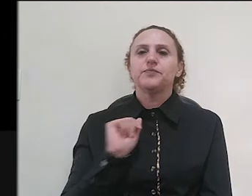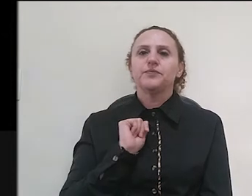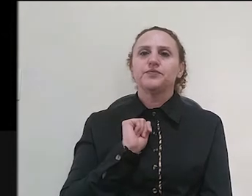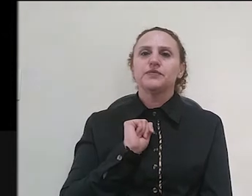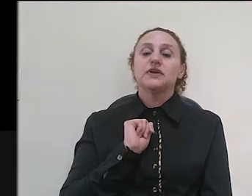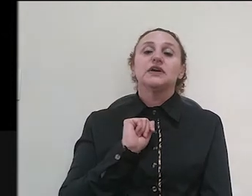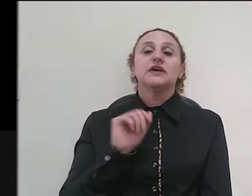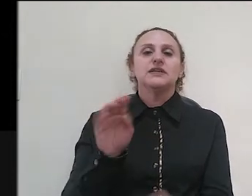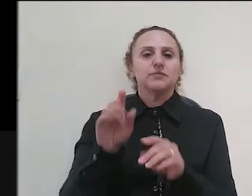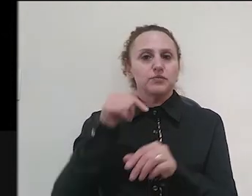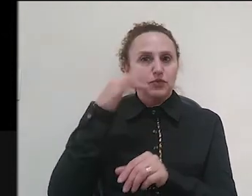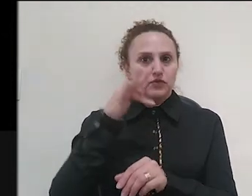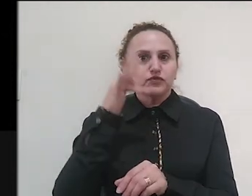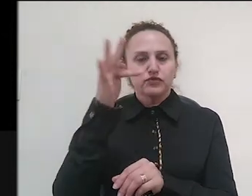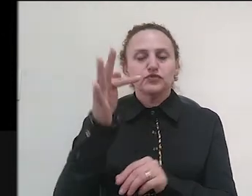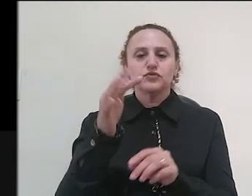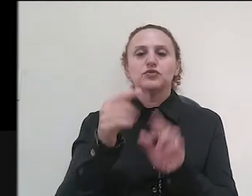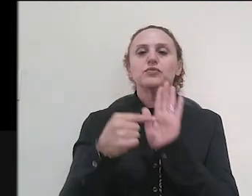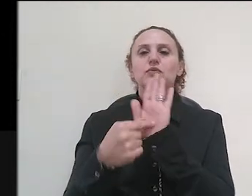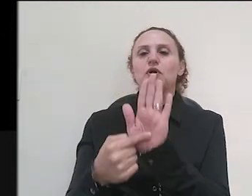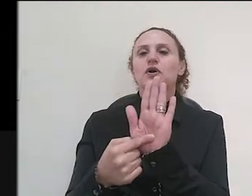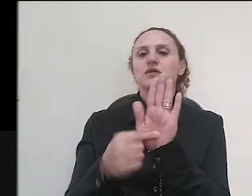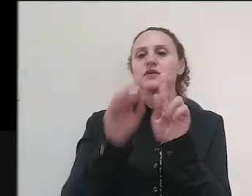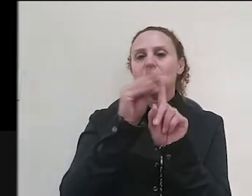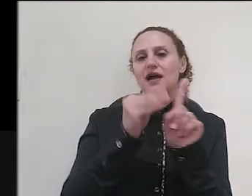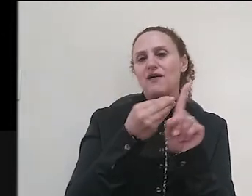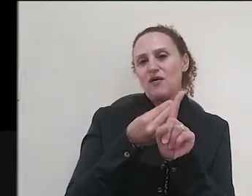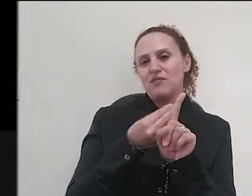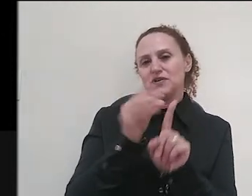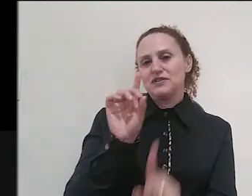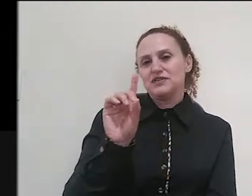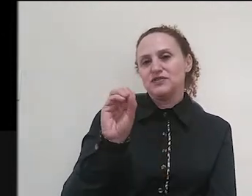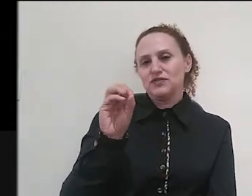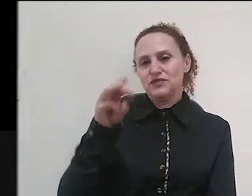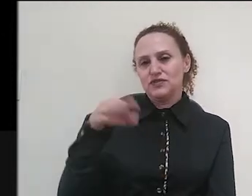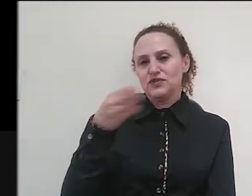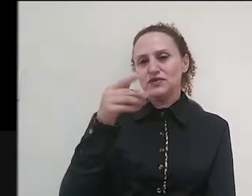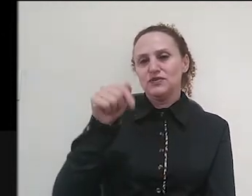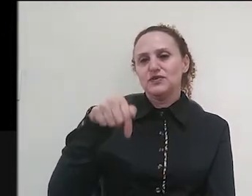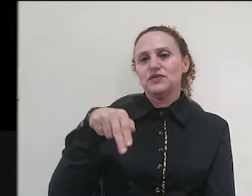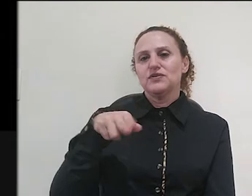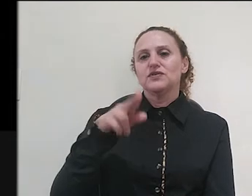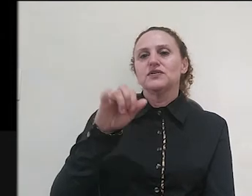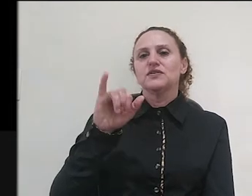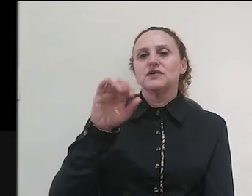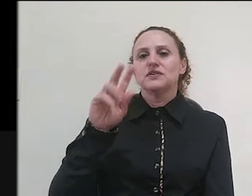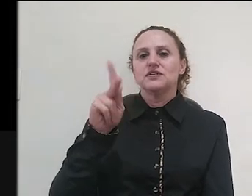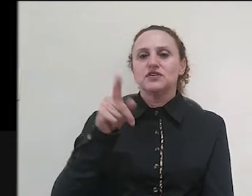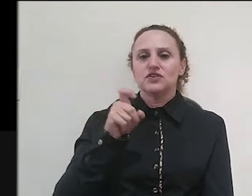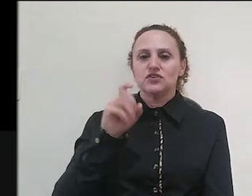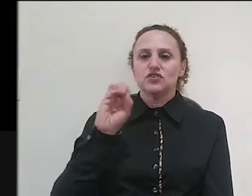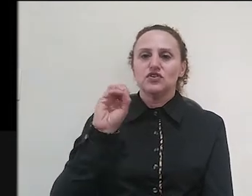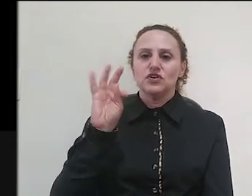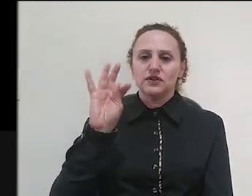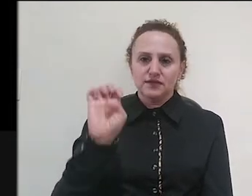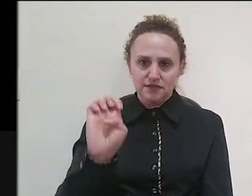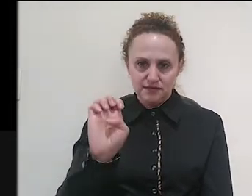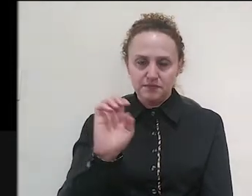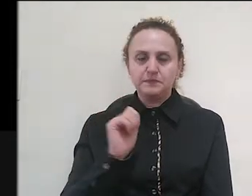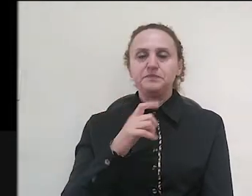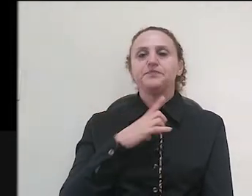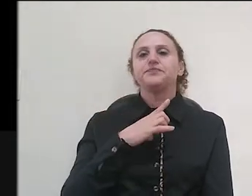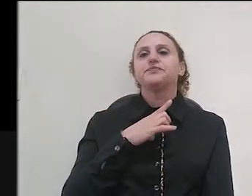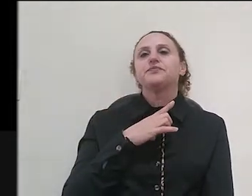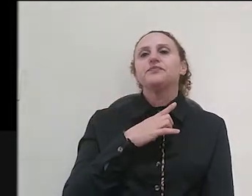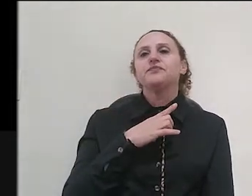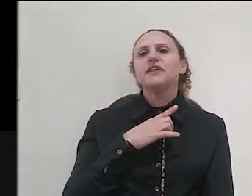Dom Quixote, né? Do Cervantes. Alguns autores e obras do trovadorismo, a gente tem as cantigas de amor. Na